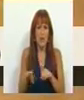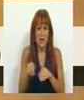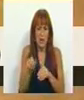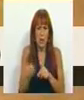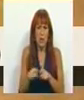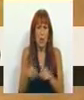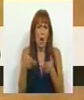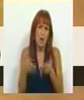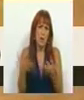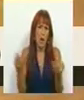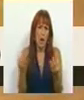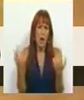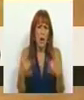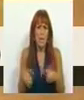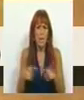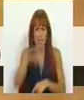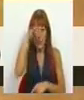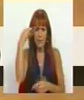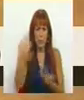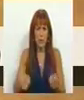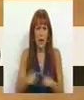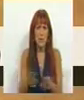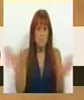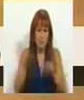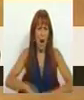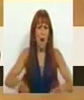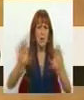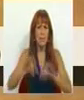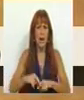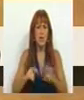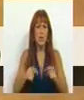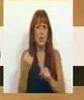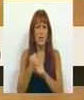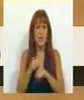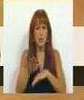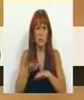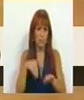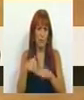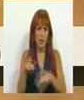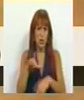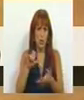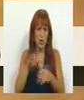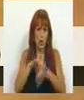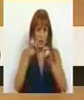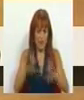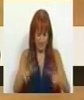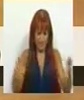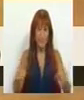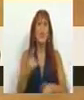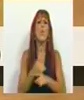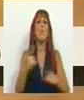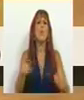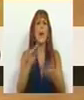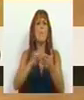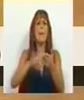região, contribuem efetivamente para dificultar ainda mais os serviços prestados pelo centro hospitalar. A